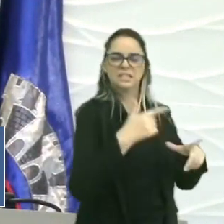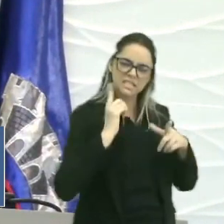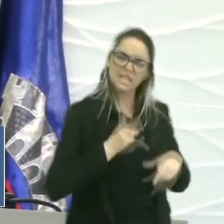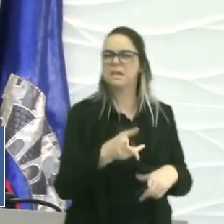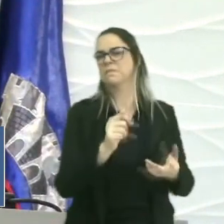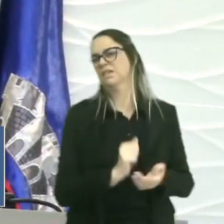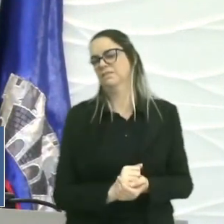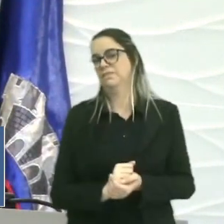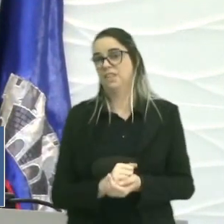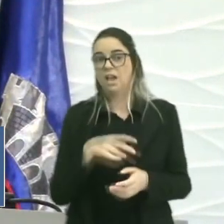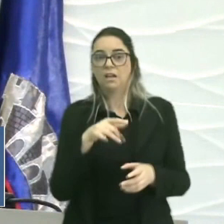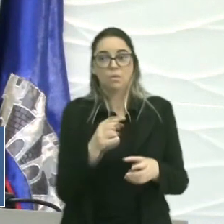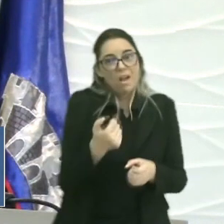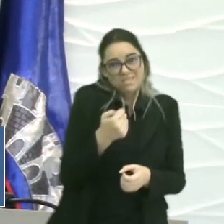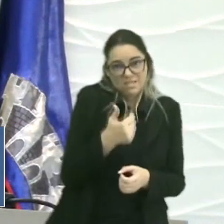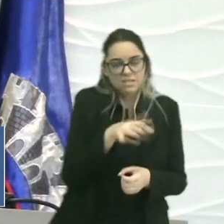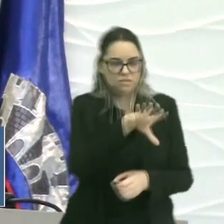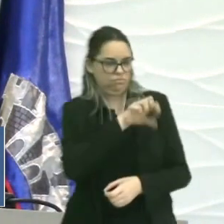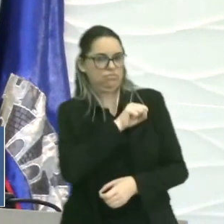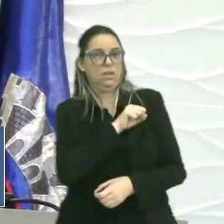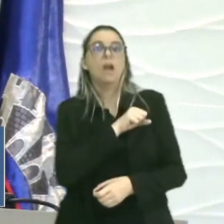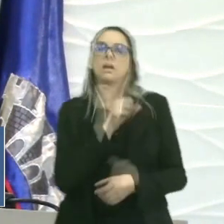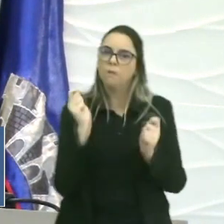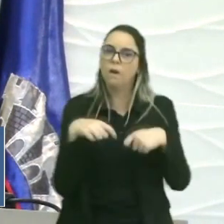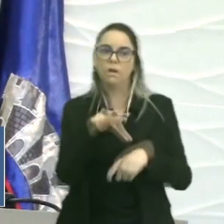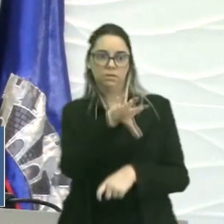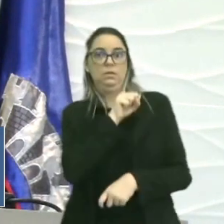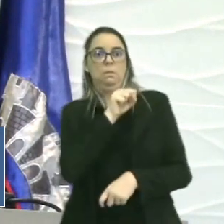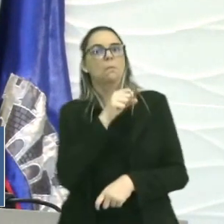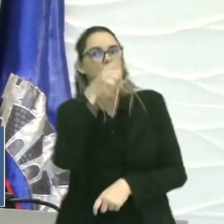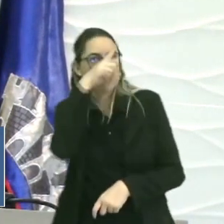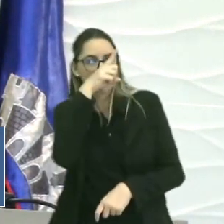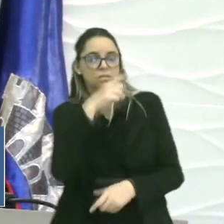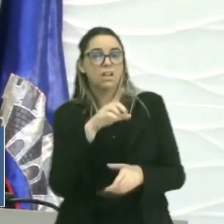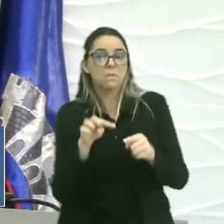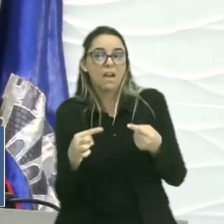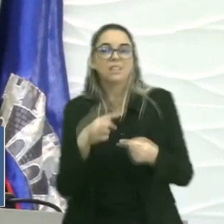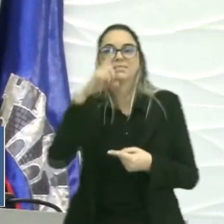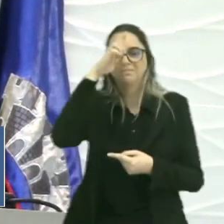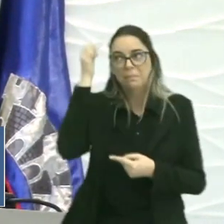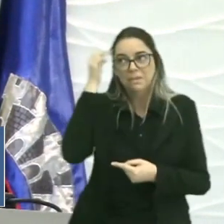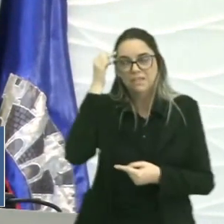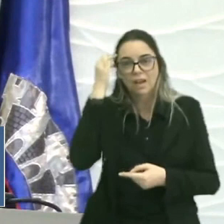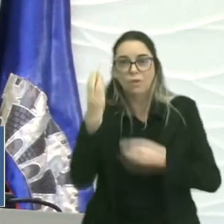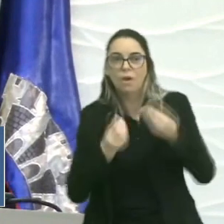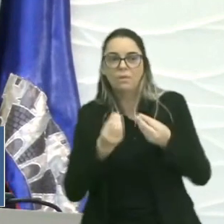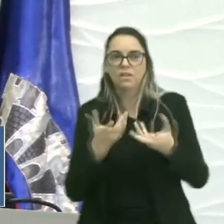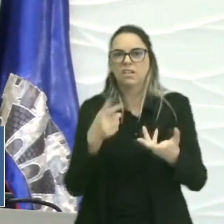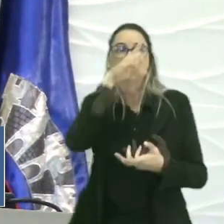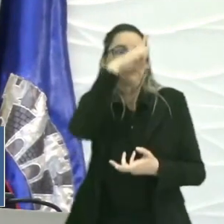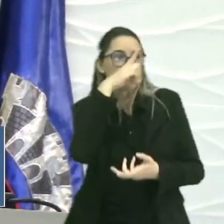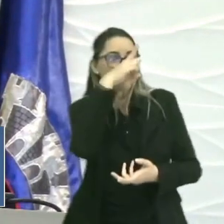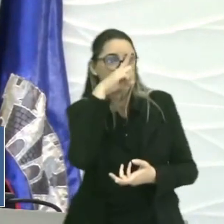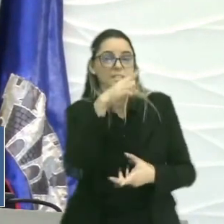a contrair o vírus, e imagine cada um aqui começar a pensar o risco que eles correram, mas